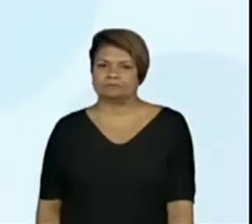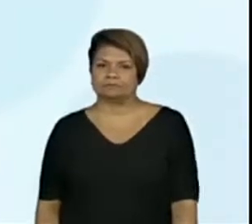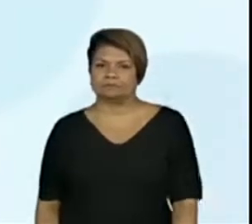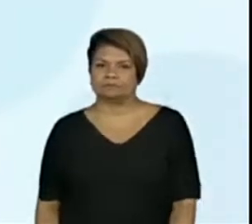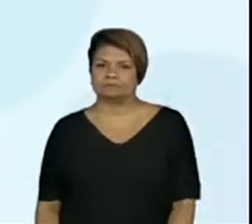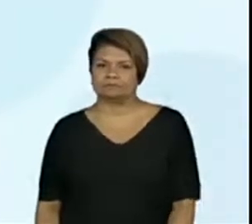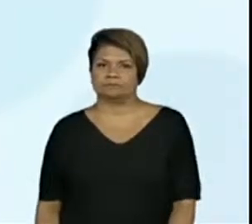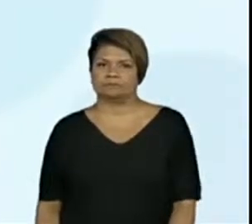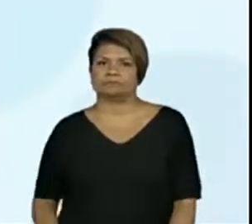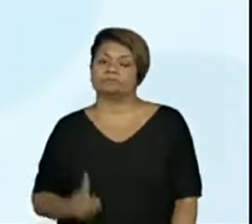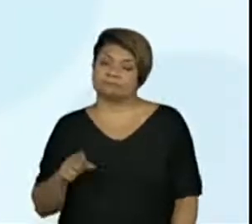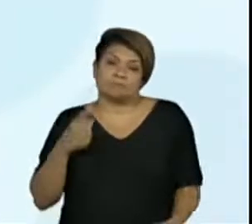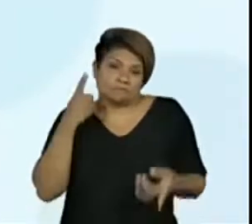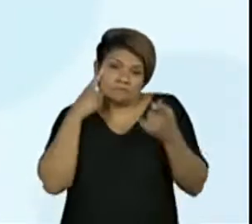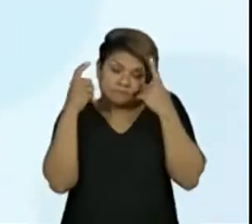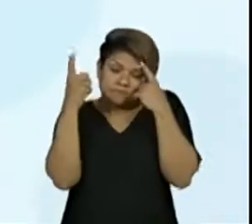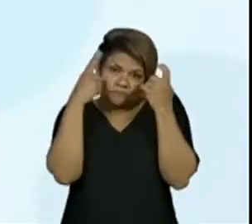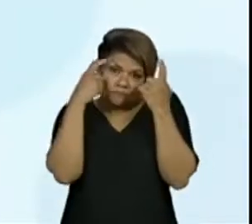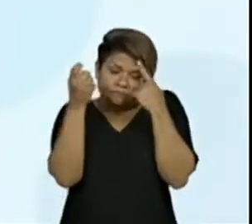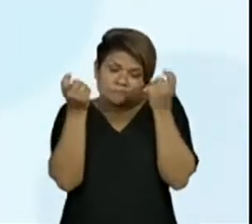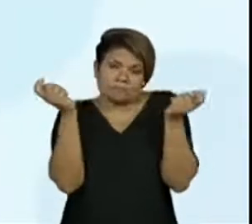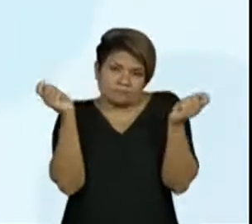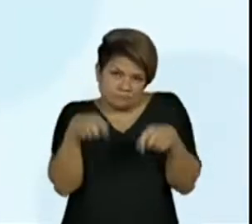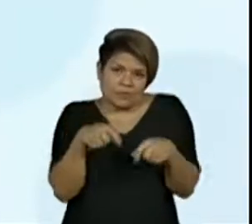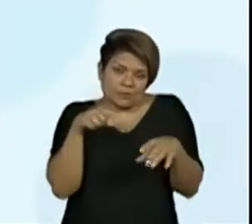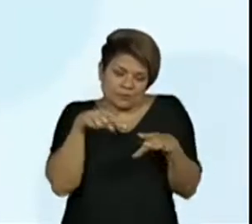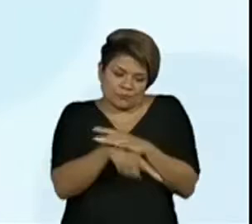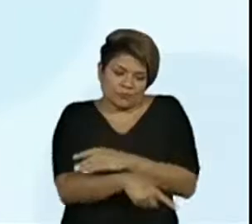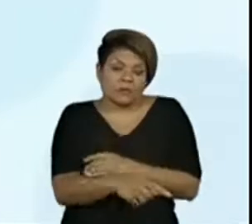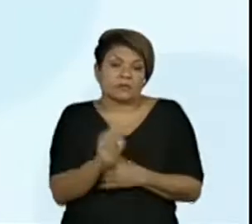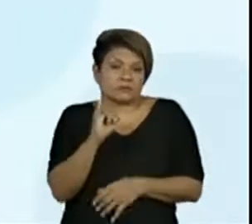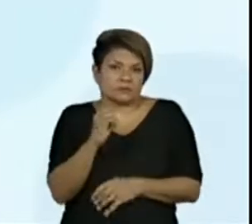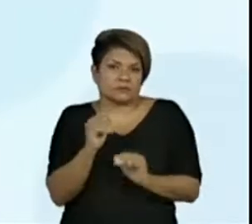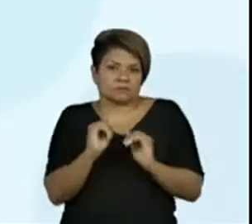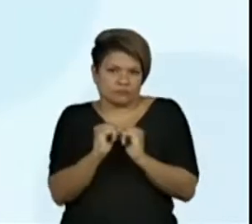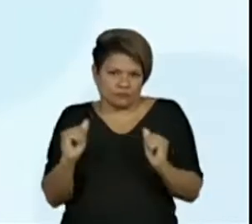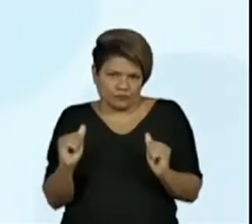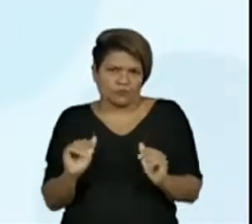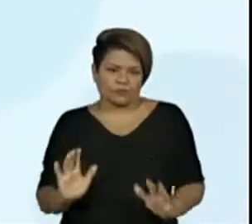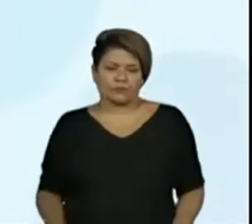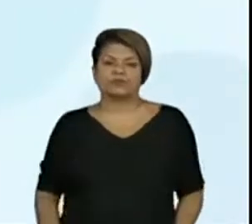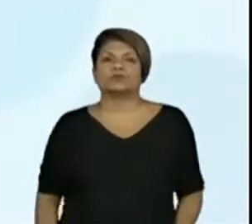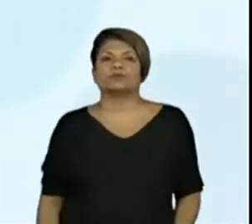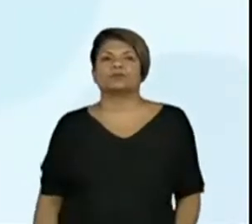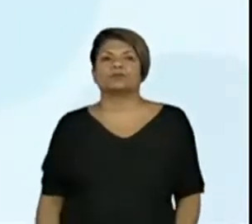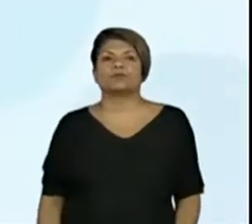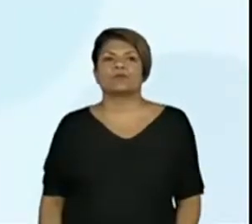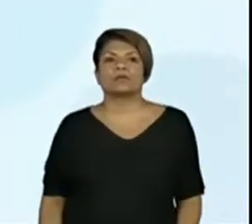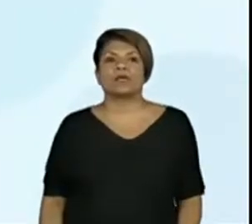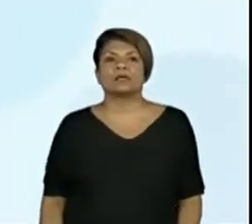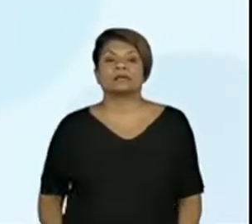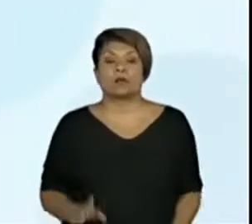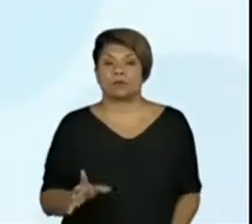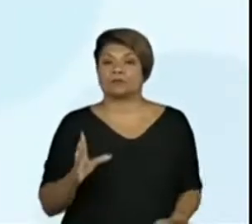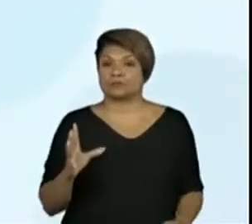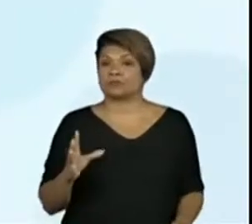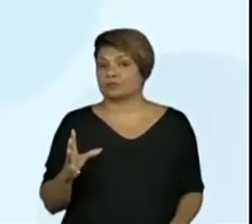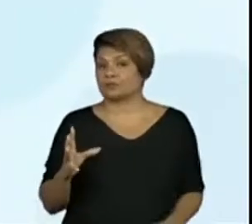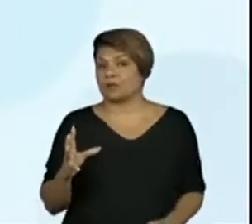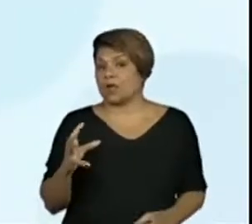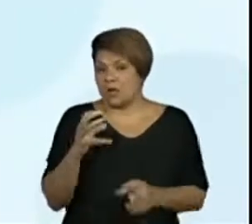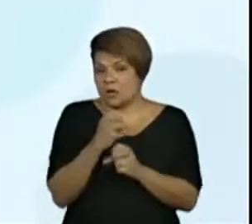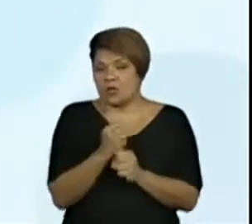São ideias que podem ser aprofundadas se pensadas individualmente. E a contagem era necessária para tudo isso, para